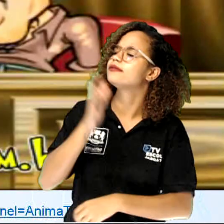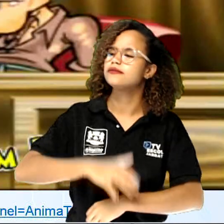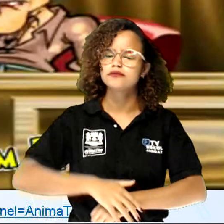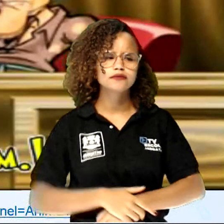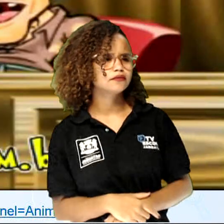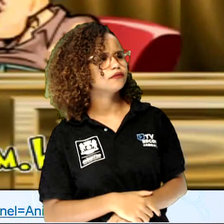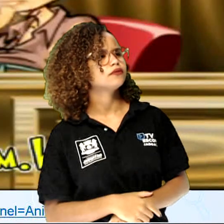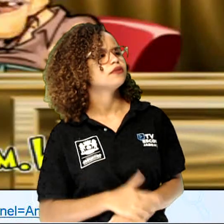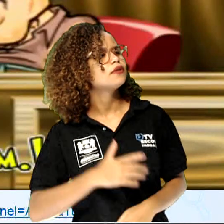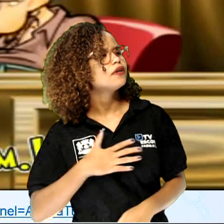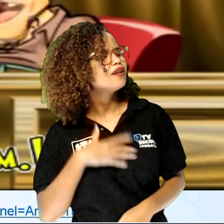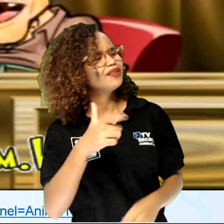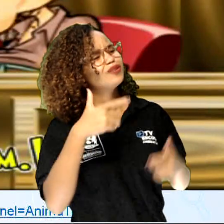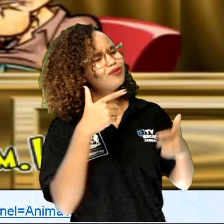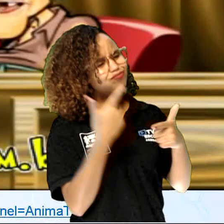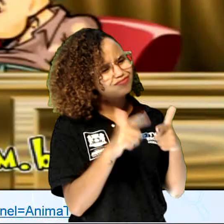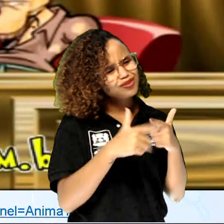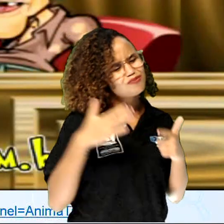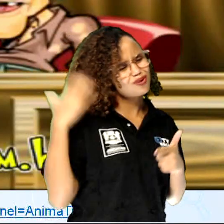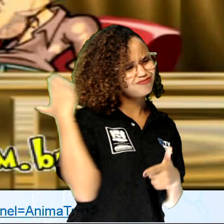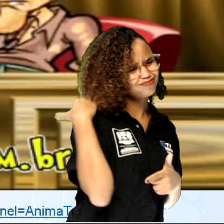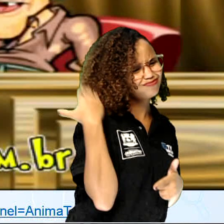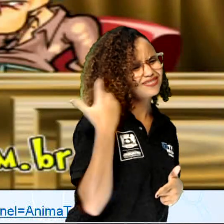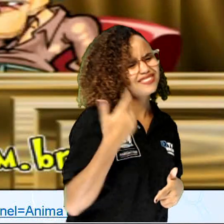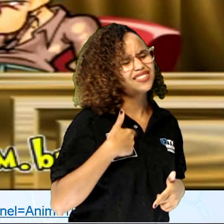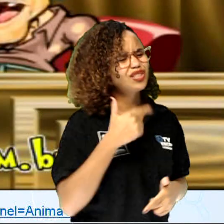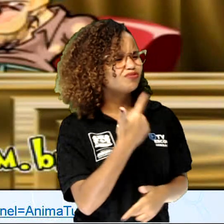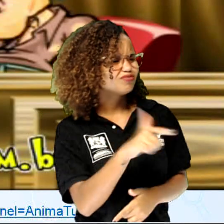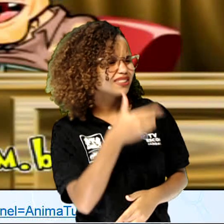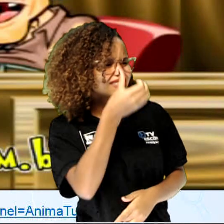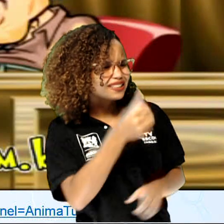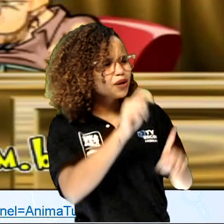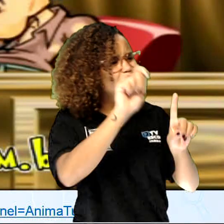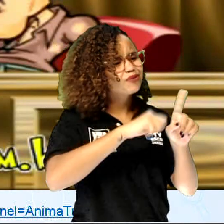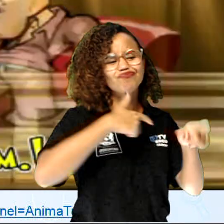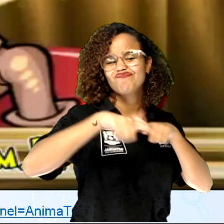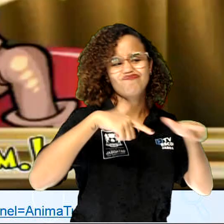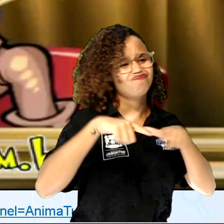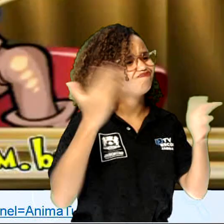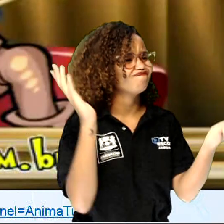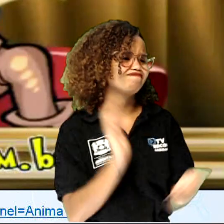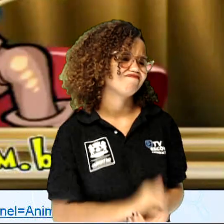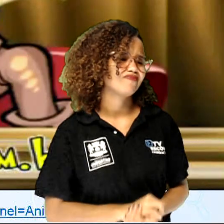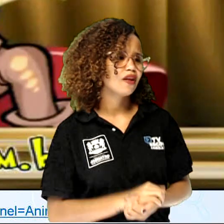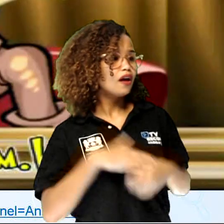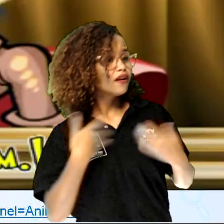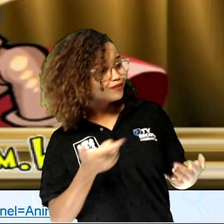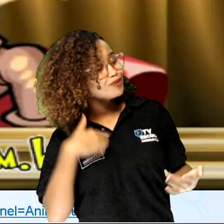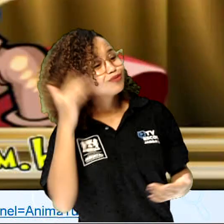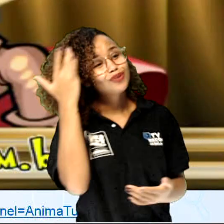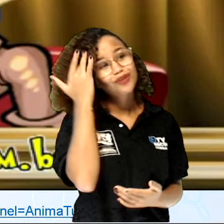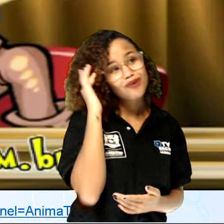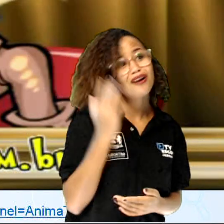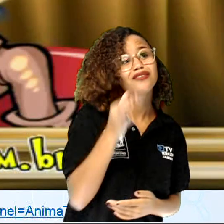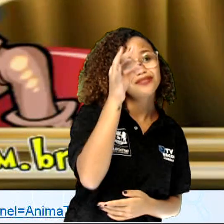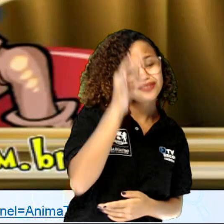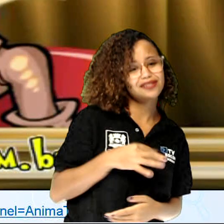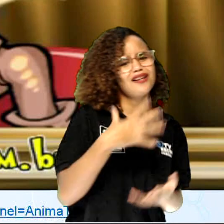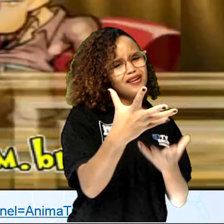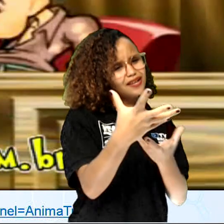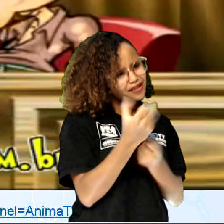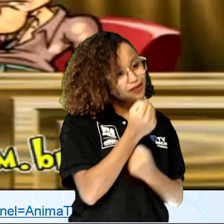uns probleminha na minha coluna e eu fiquei 6 meses sem trabalhar, homem. Então eu acho justo receber